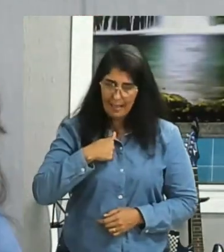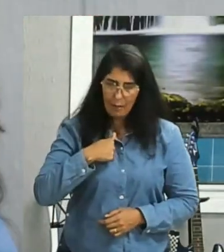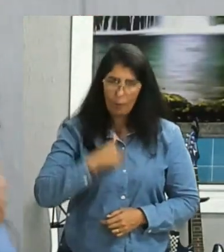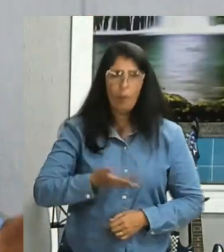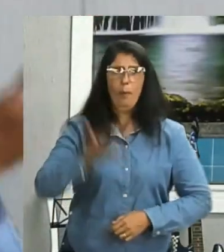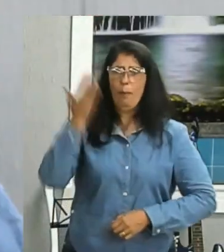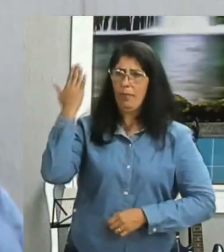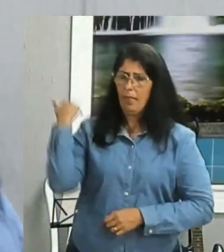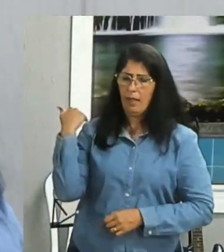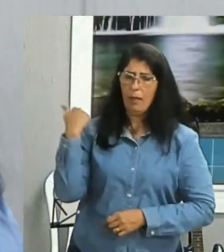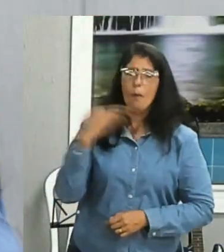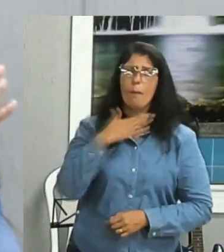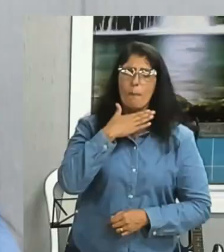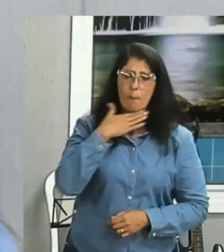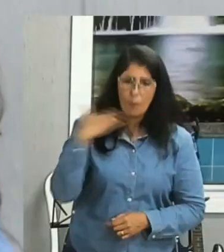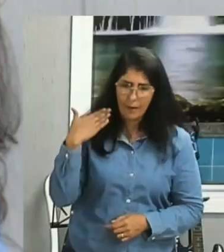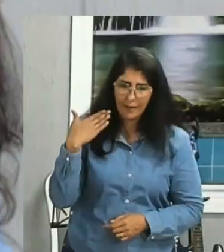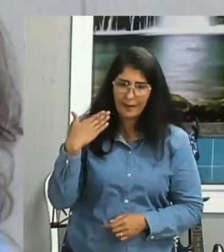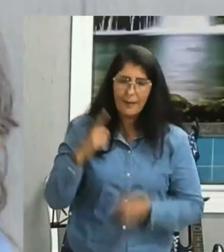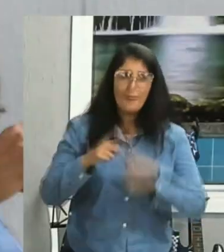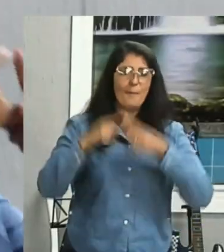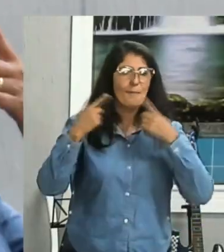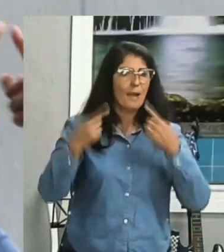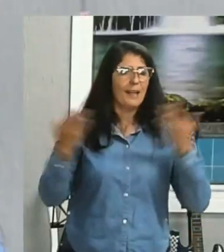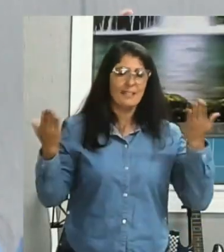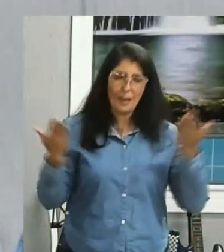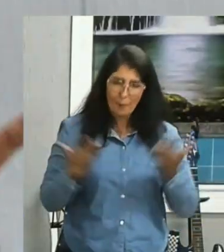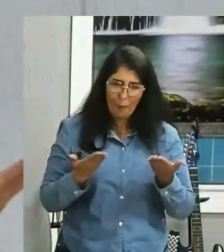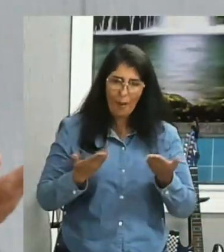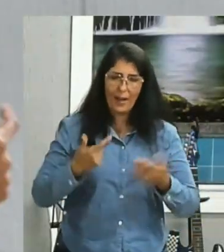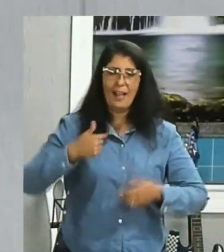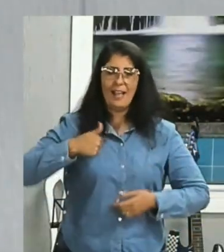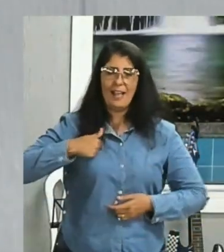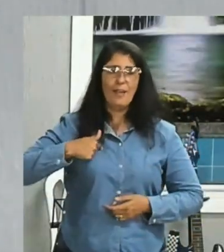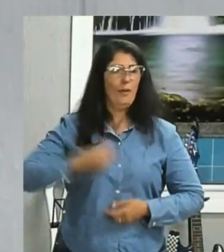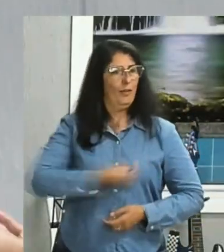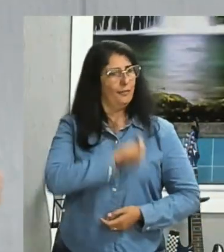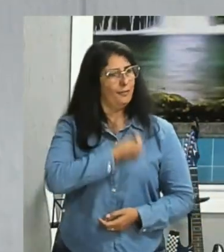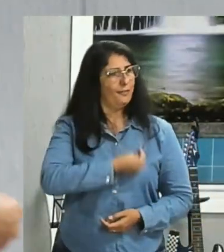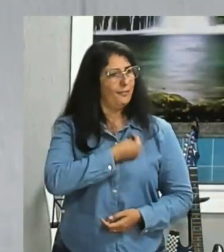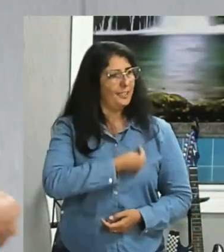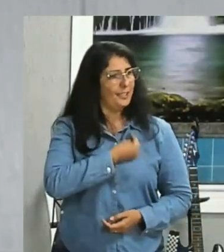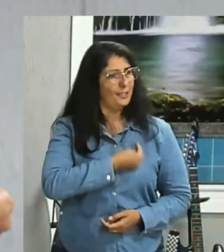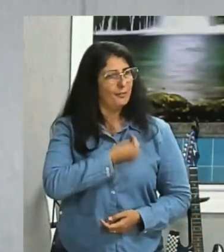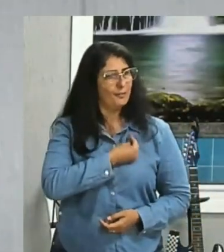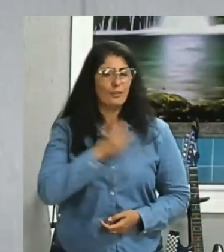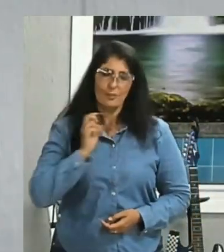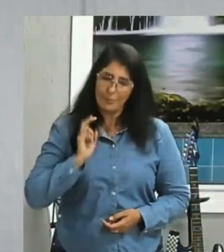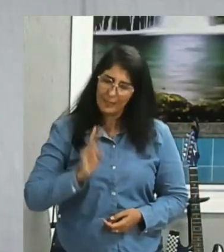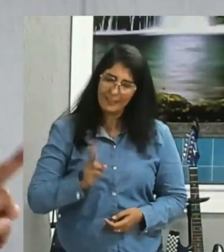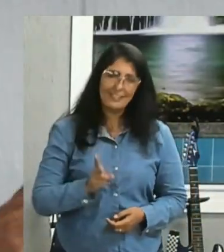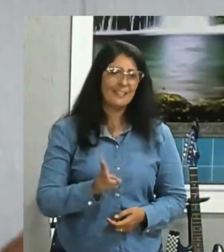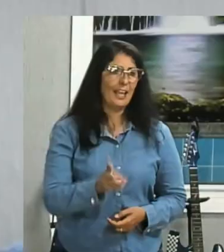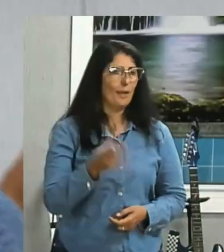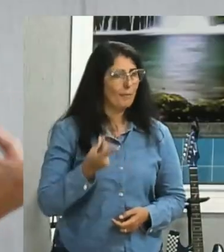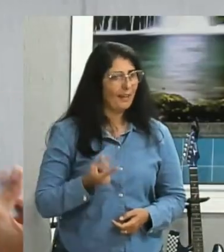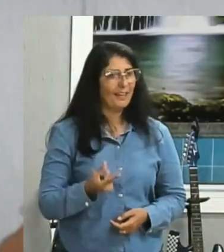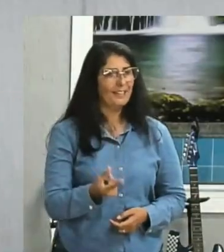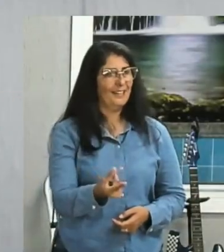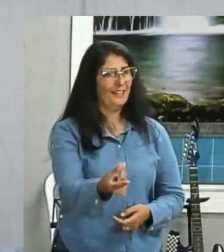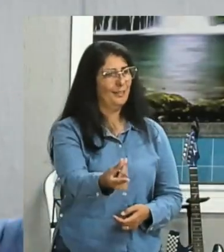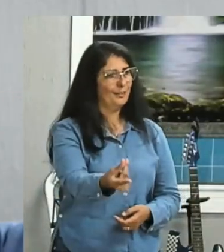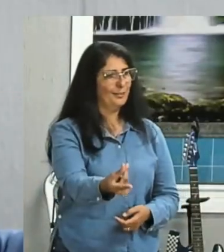morto, mas agora estou vivo pelos séculos dos séculos.